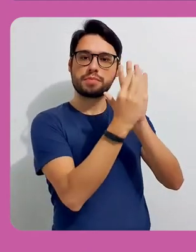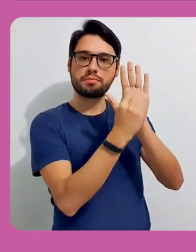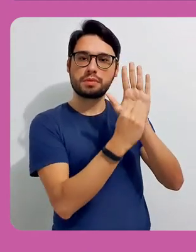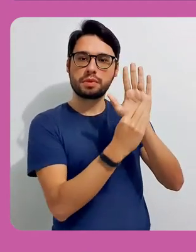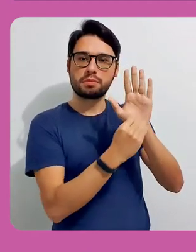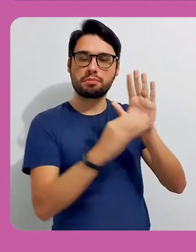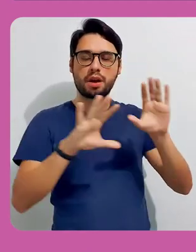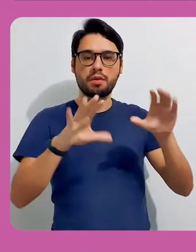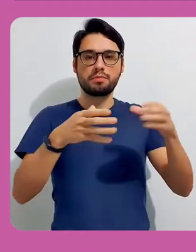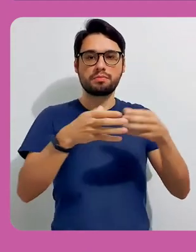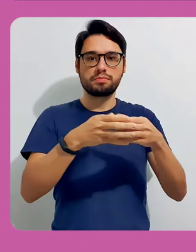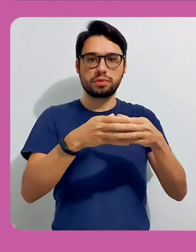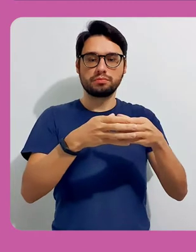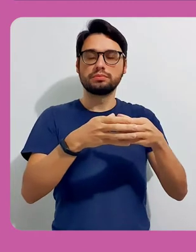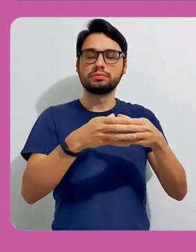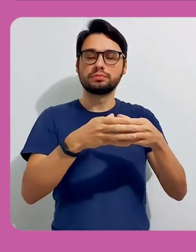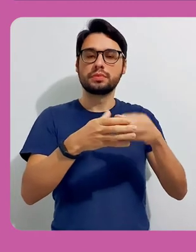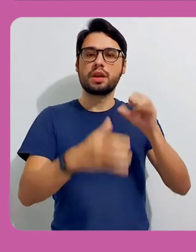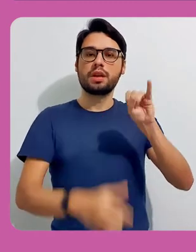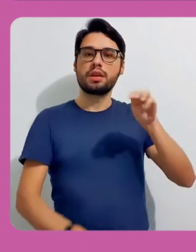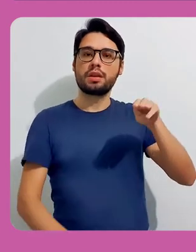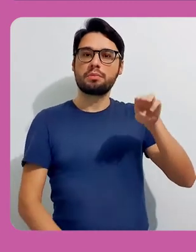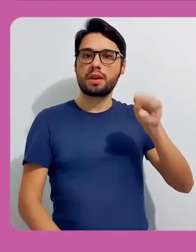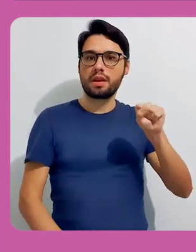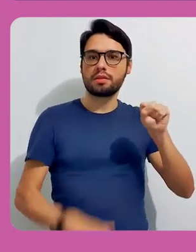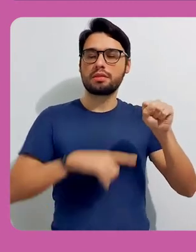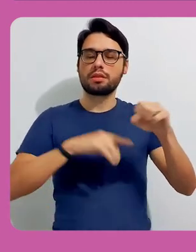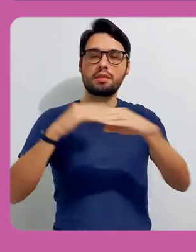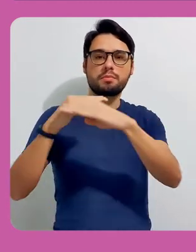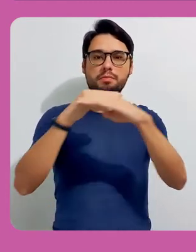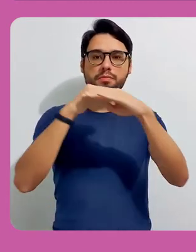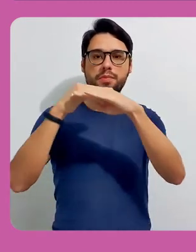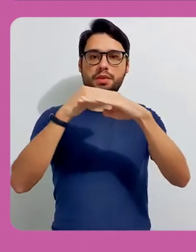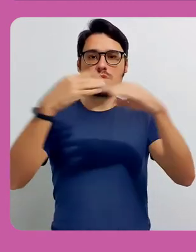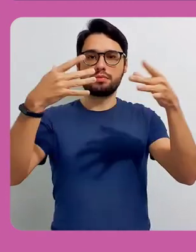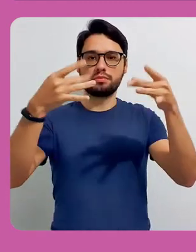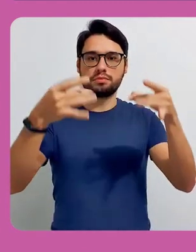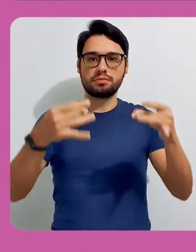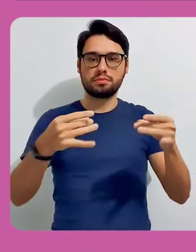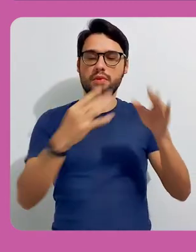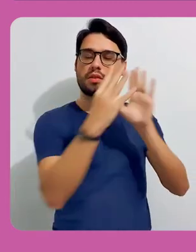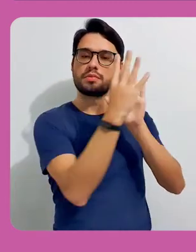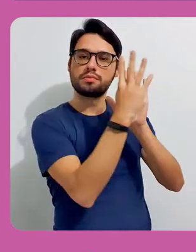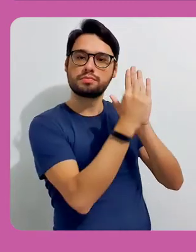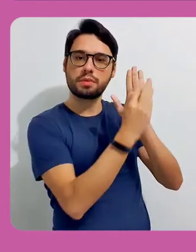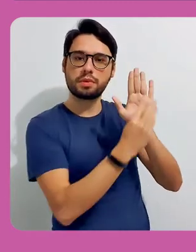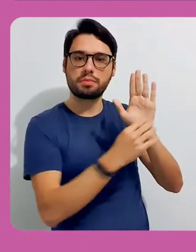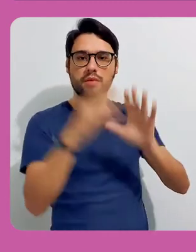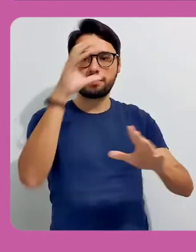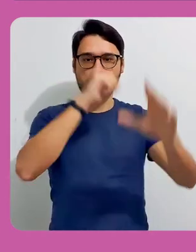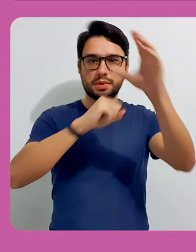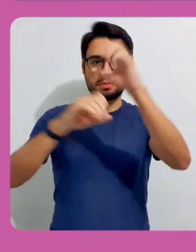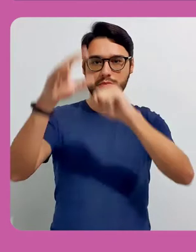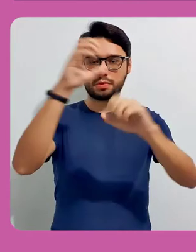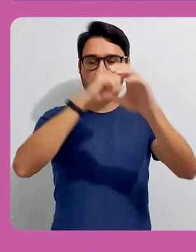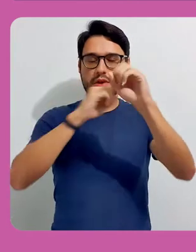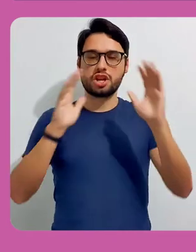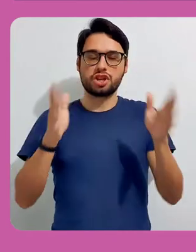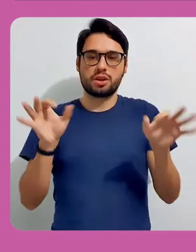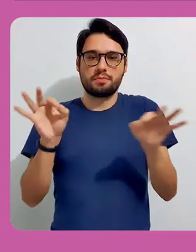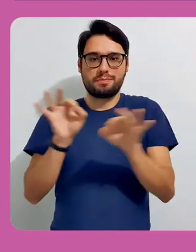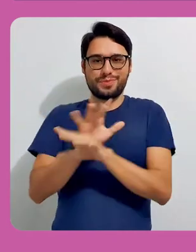também o recurso conteúdo do pacote ms o pacote ms é um padrão